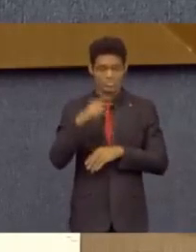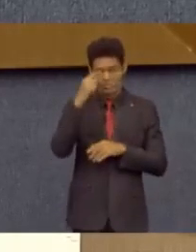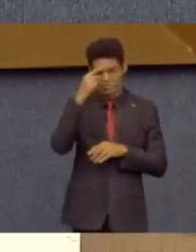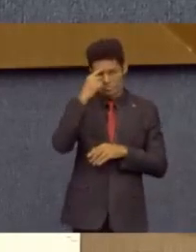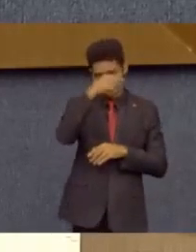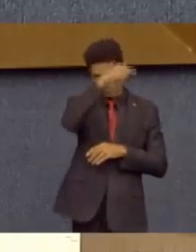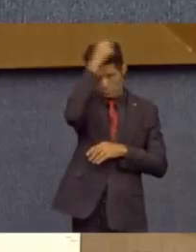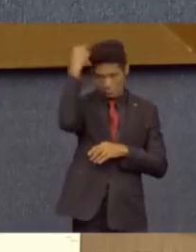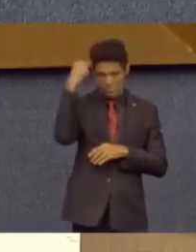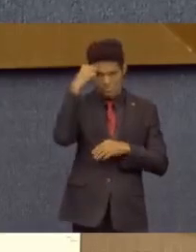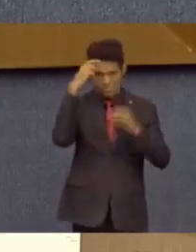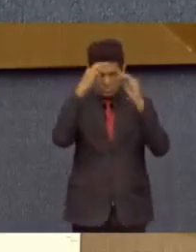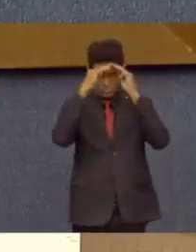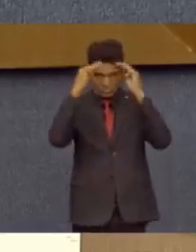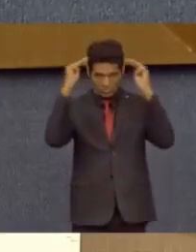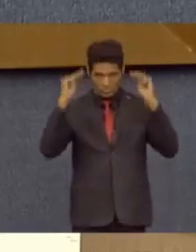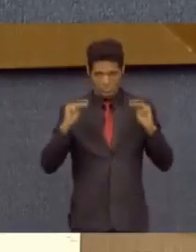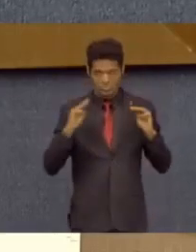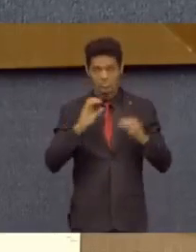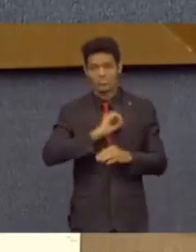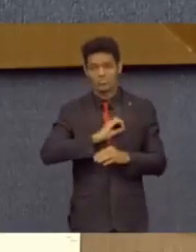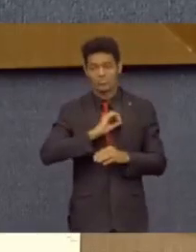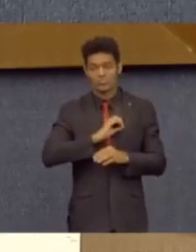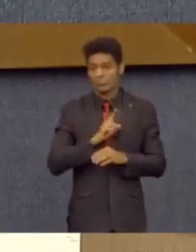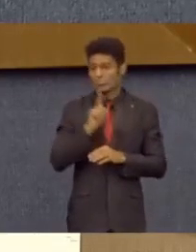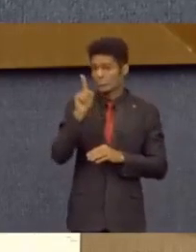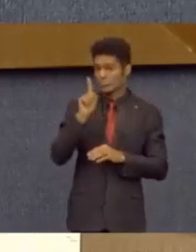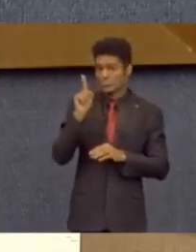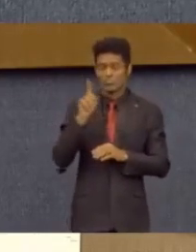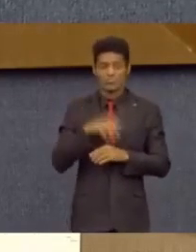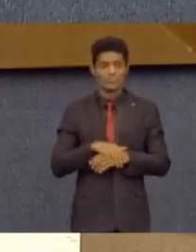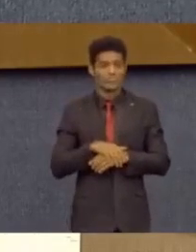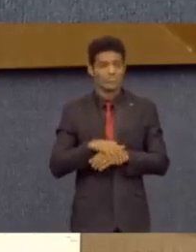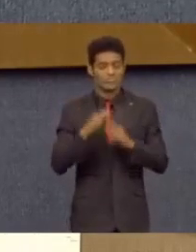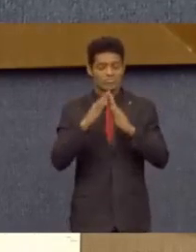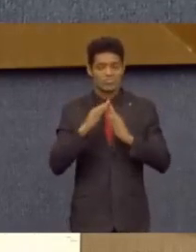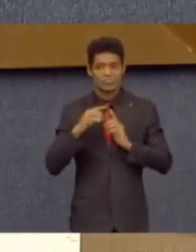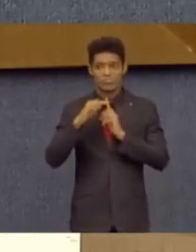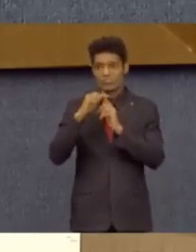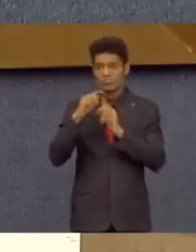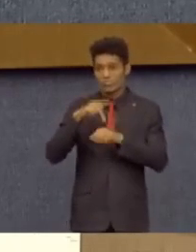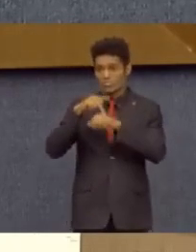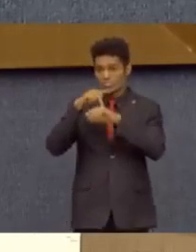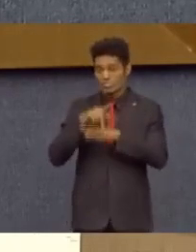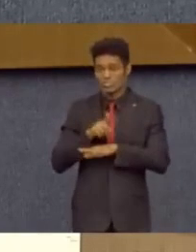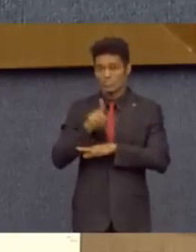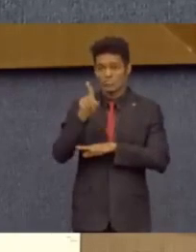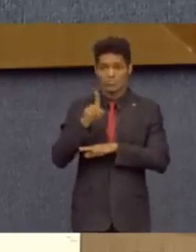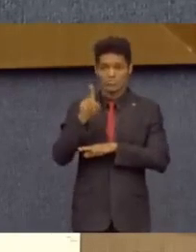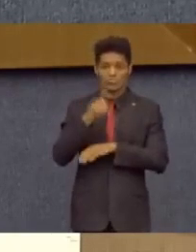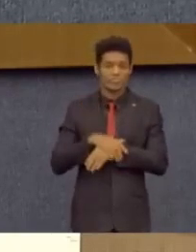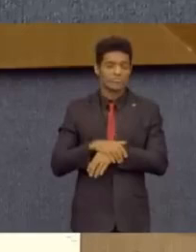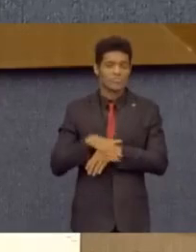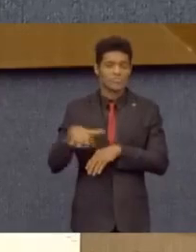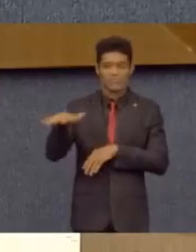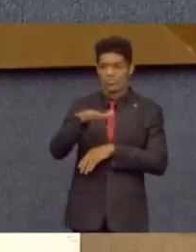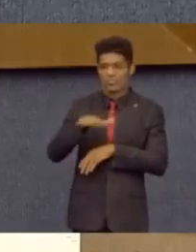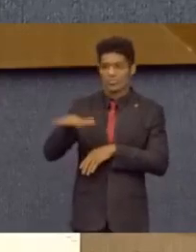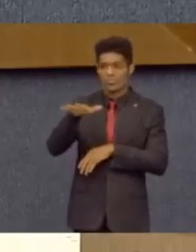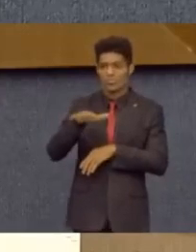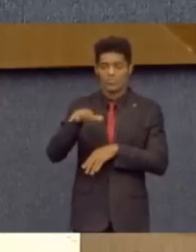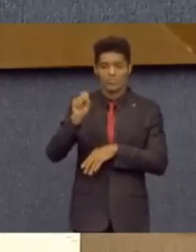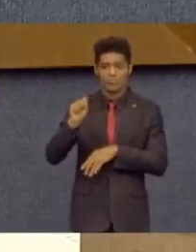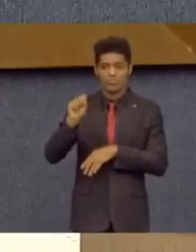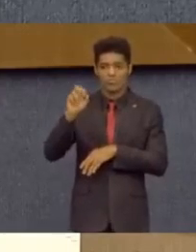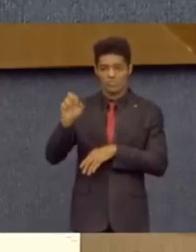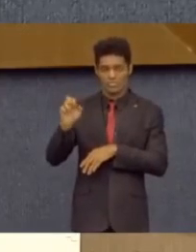paróquia, localizada no aglomerado da Serra, Padre Jefferson já caminhou muito e venceu